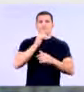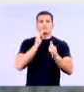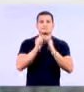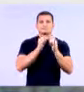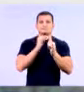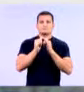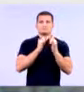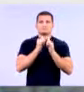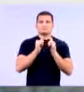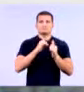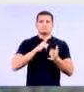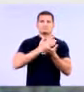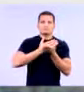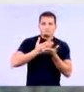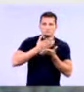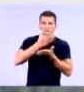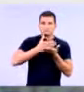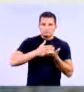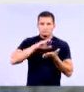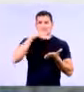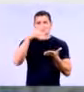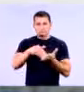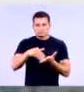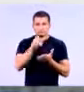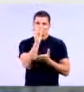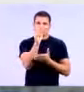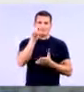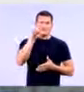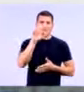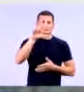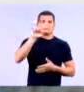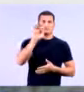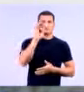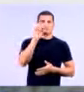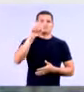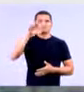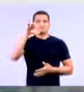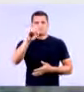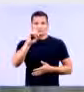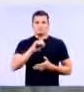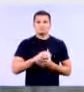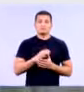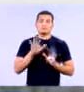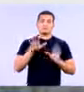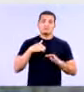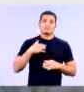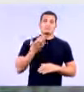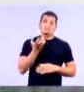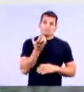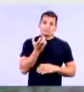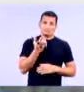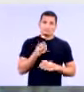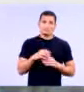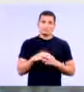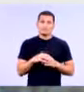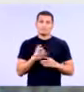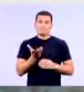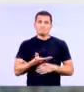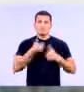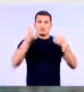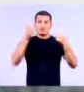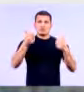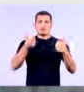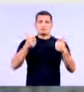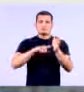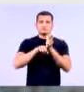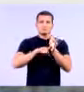aí no início, no meio, no fim, a palavra relatório. Só que eu quero refinar mais essa minha